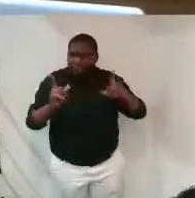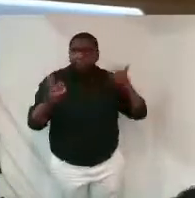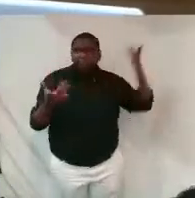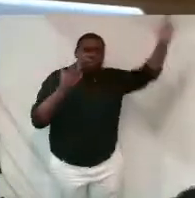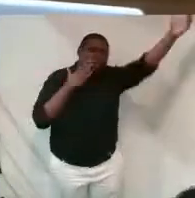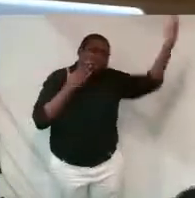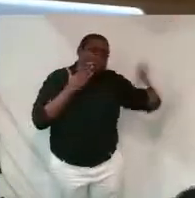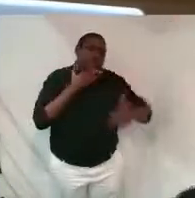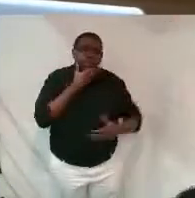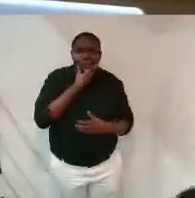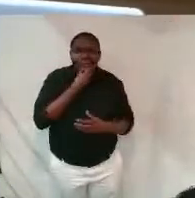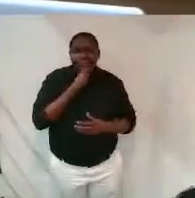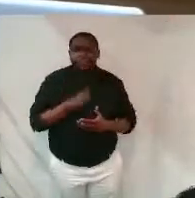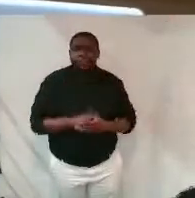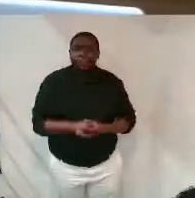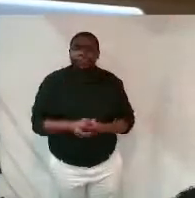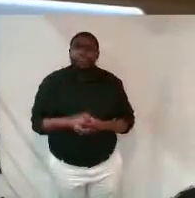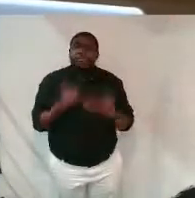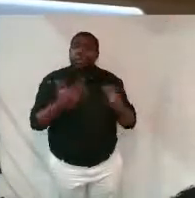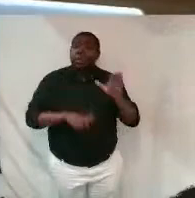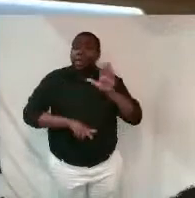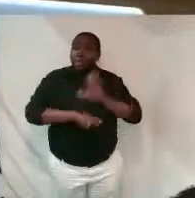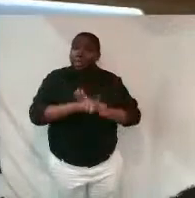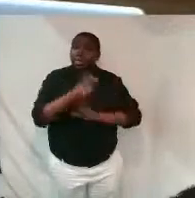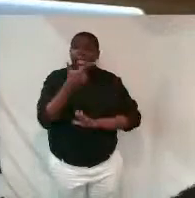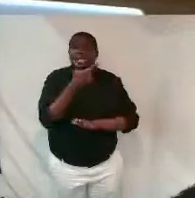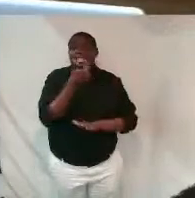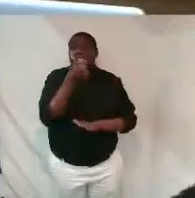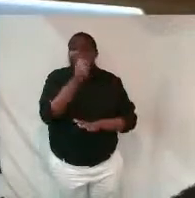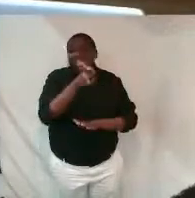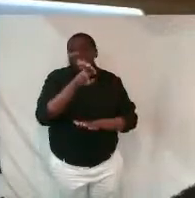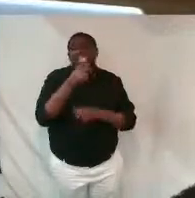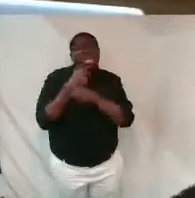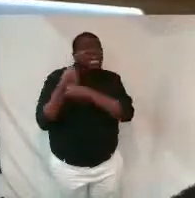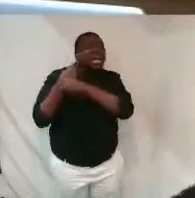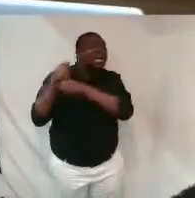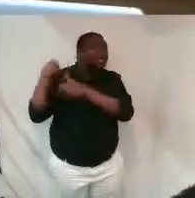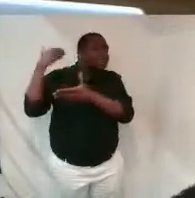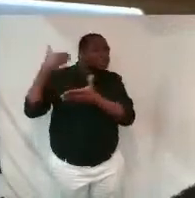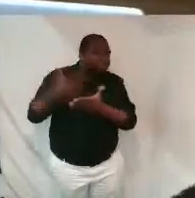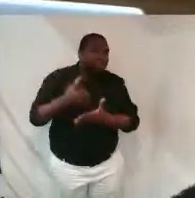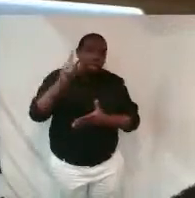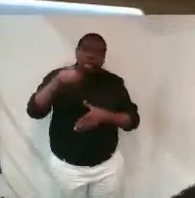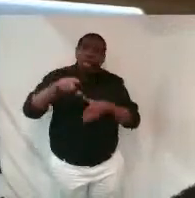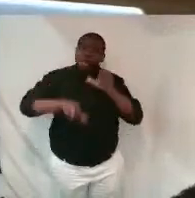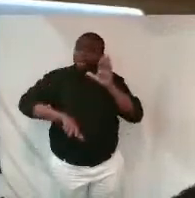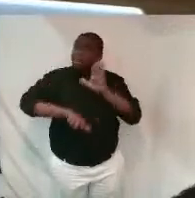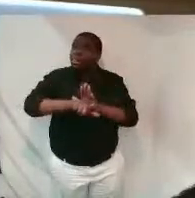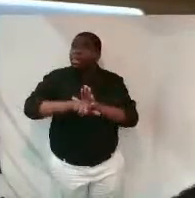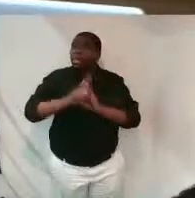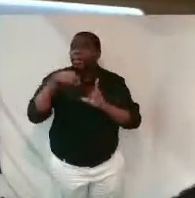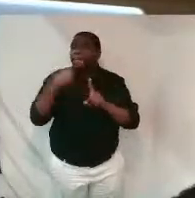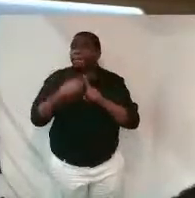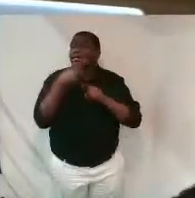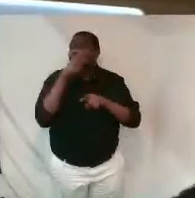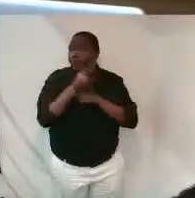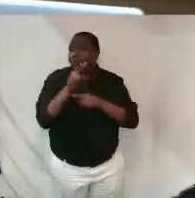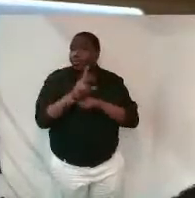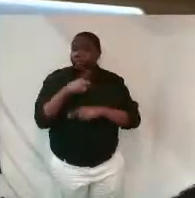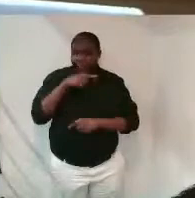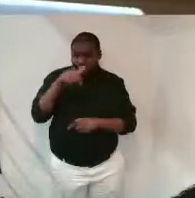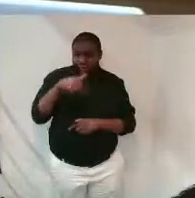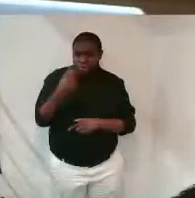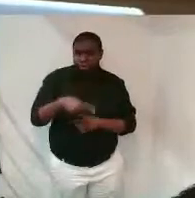lei de resíduos, ela, nos últimos 15 anos, é a lei ambiental mais protetiva que nós temos no Brasil. Ela